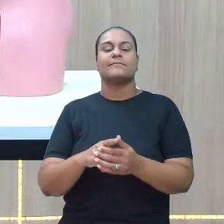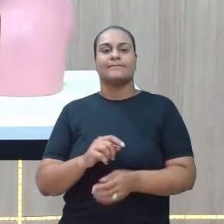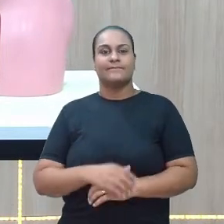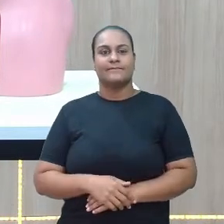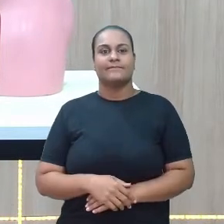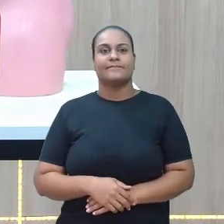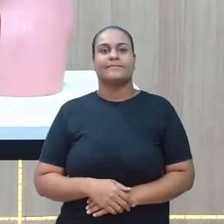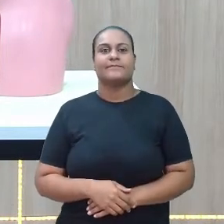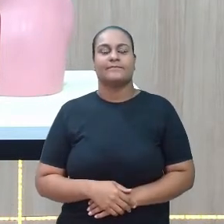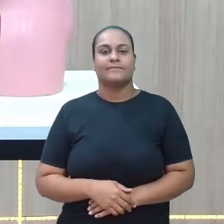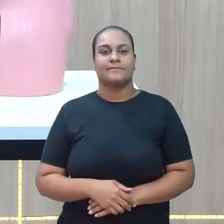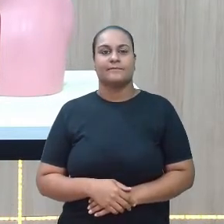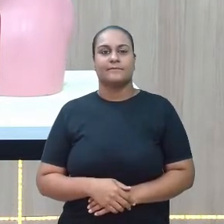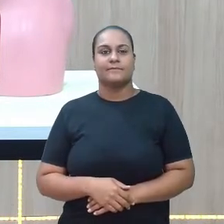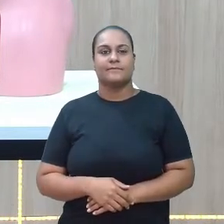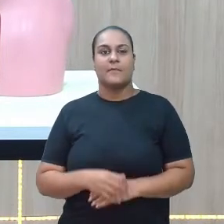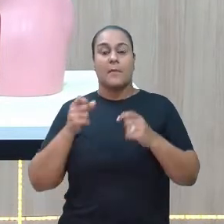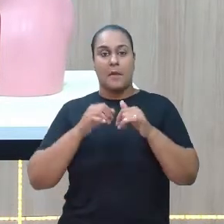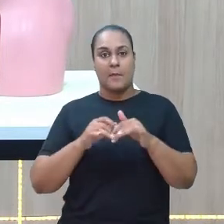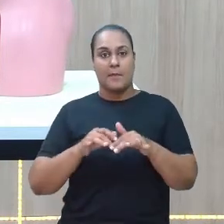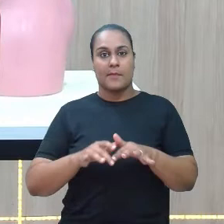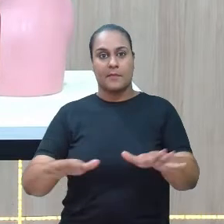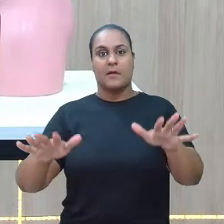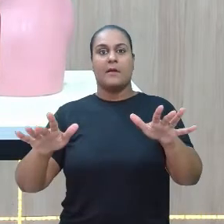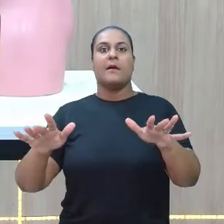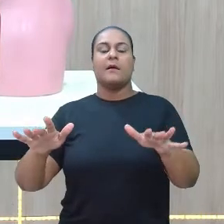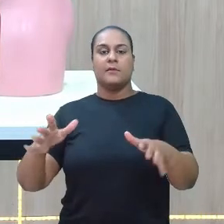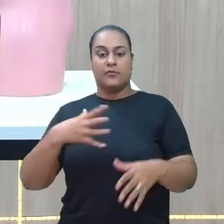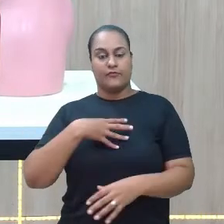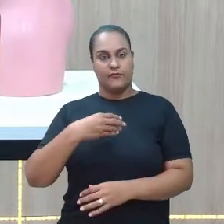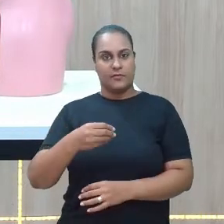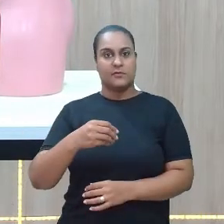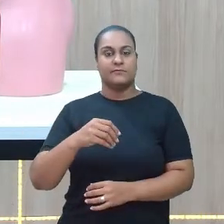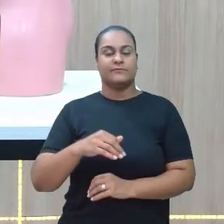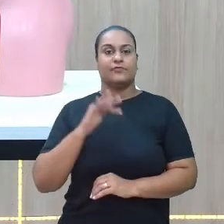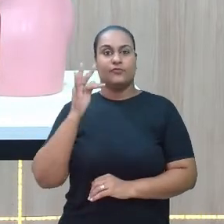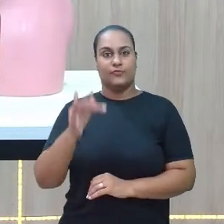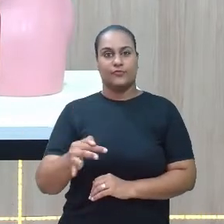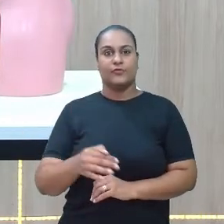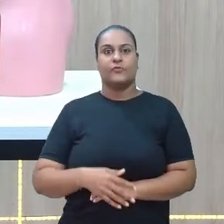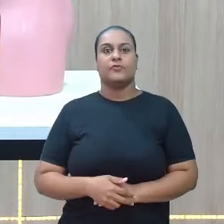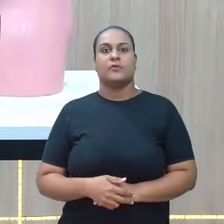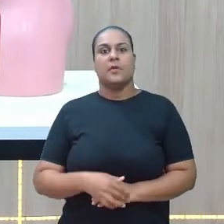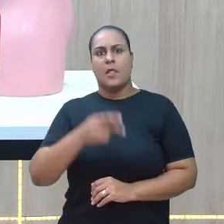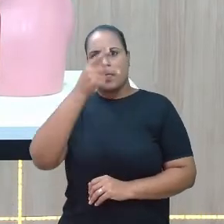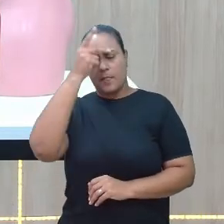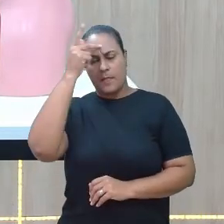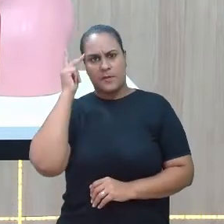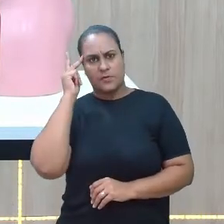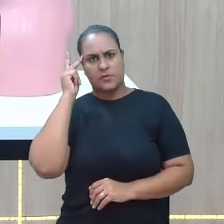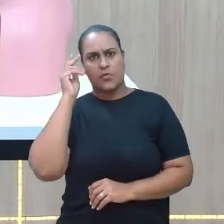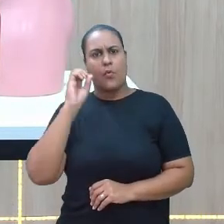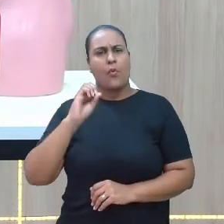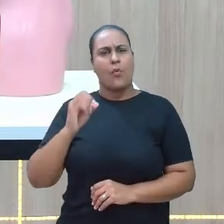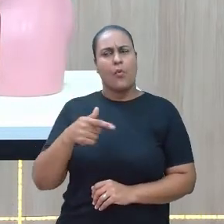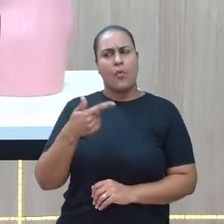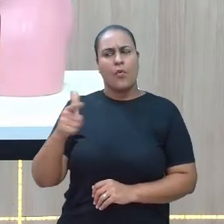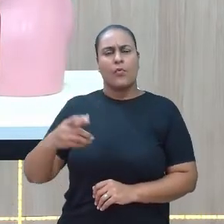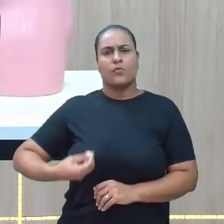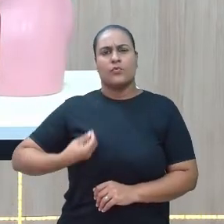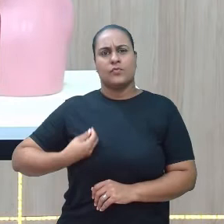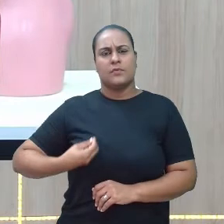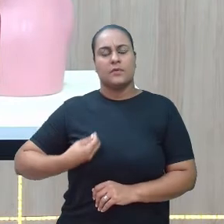possa crescer, né, e possa gerar filhos, né? Tanto no ser humano como em outros seres. Mas